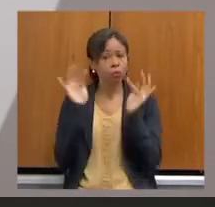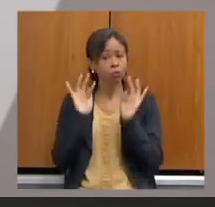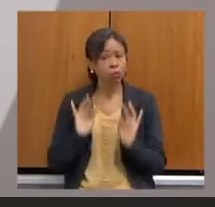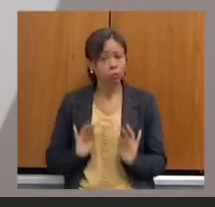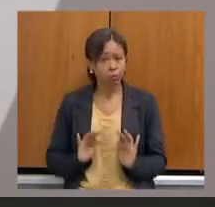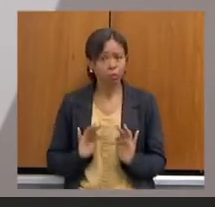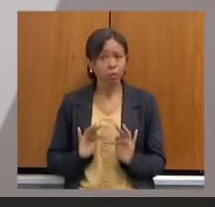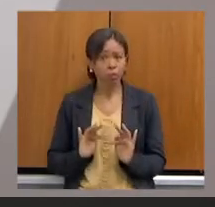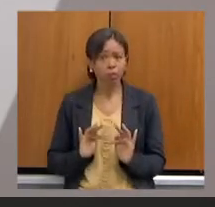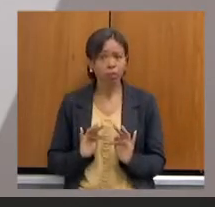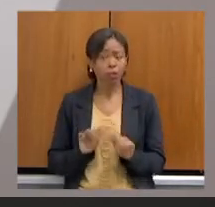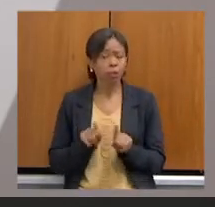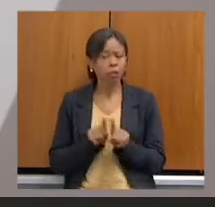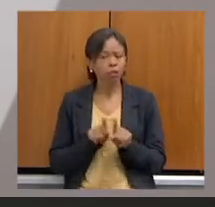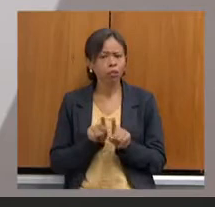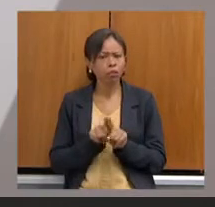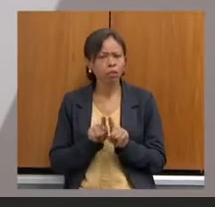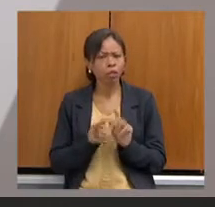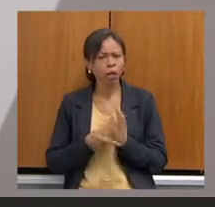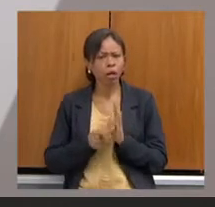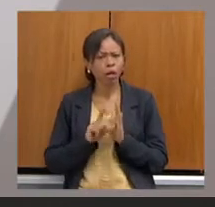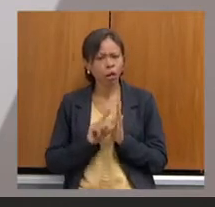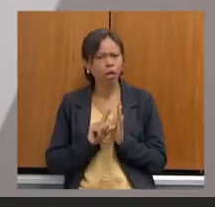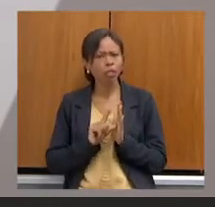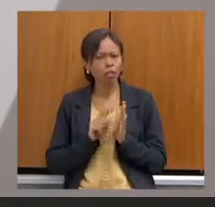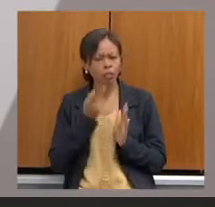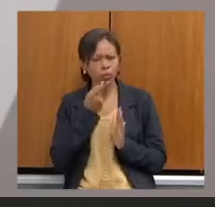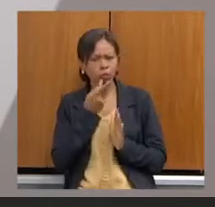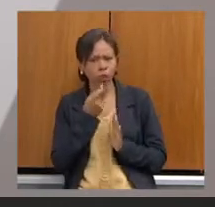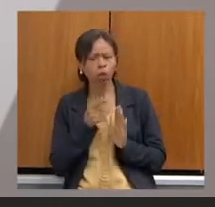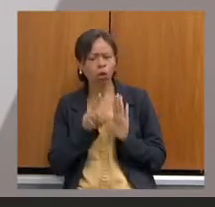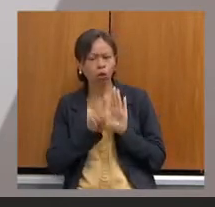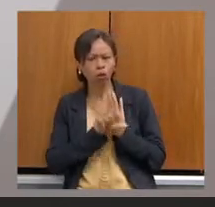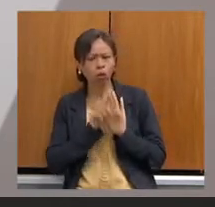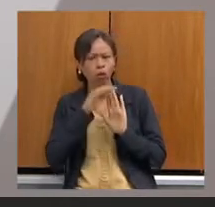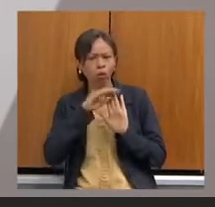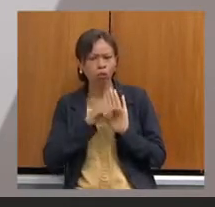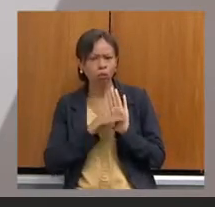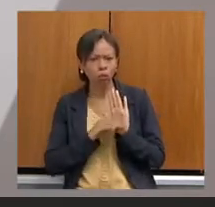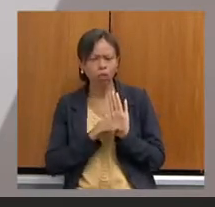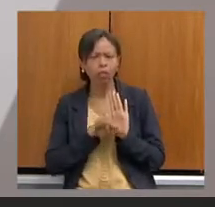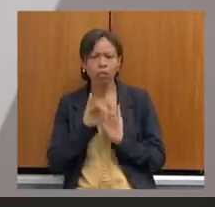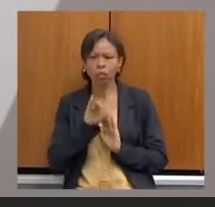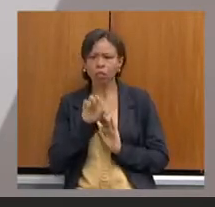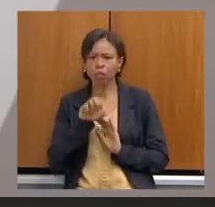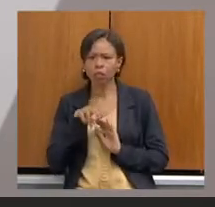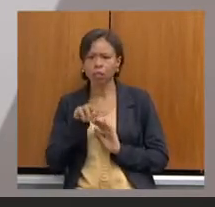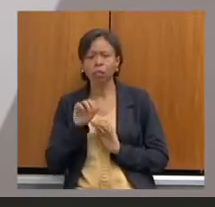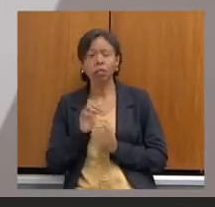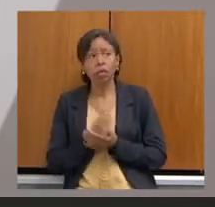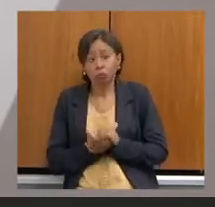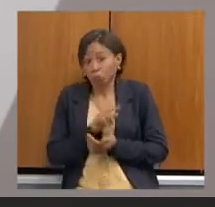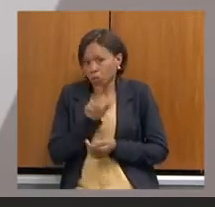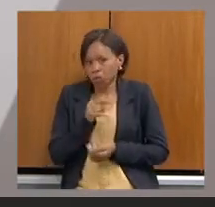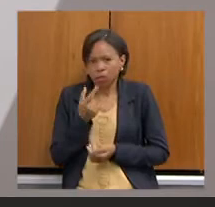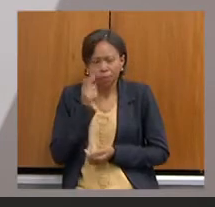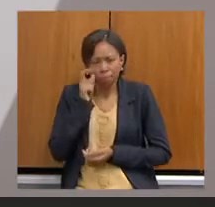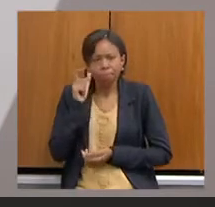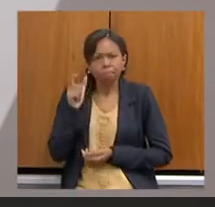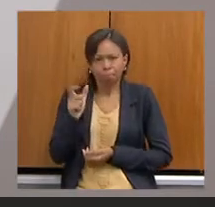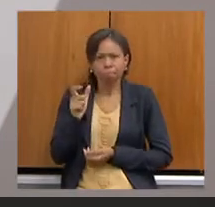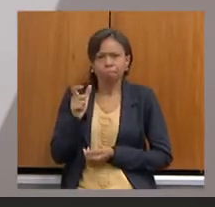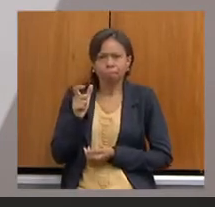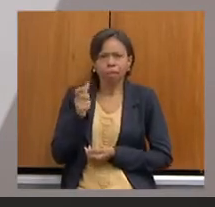acho que o meu moço aqui a gente não tinha para saber se a sub-rogação não fico feliz que falar para Eliane mas vezes que eles estão com interesse Muito grande em